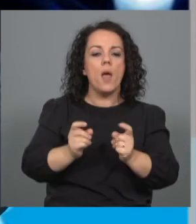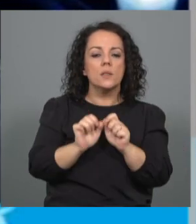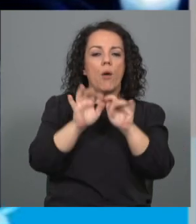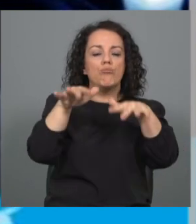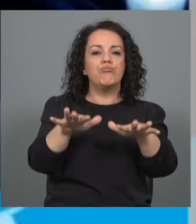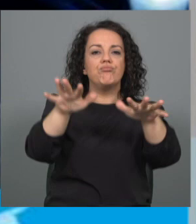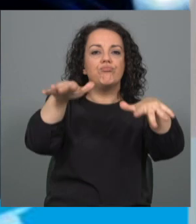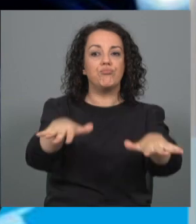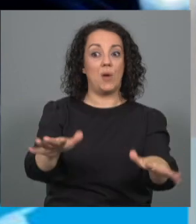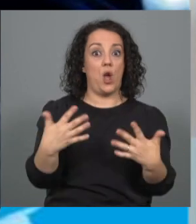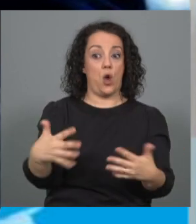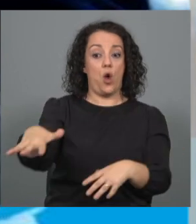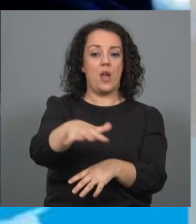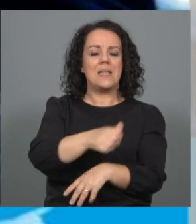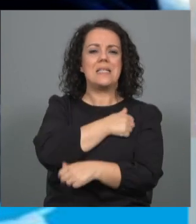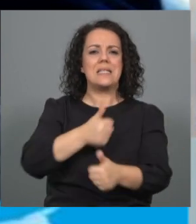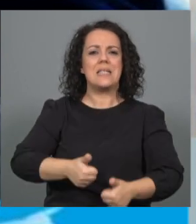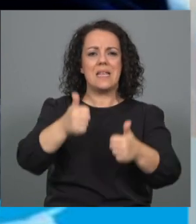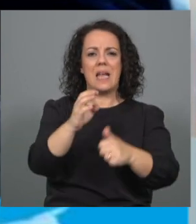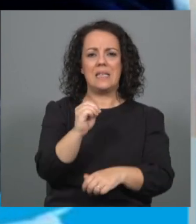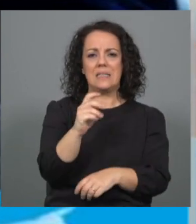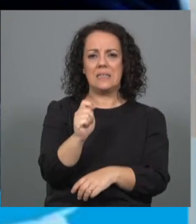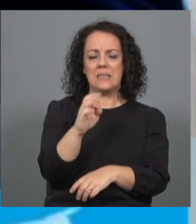aqui na cidade de Cesareia Marítima,